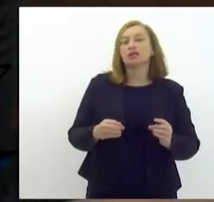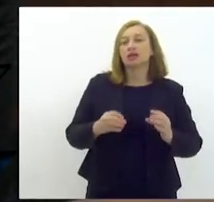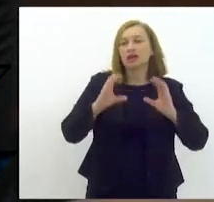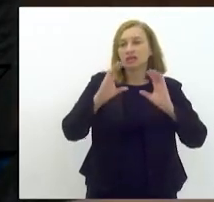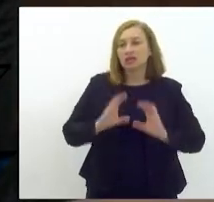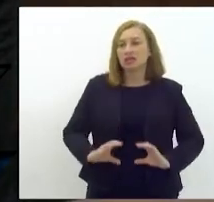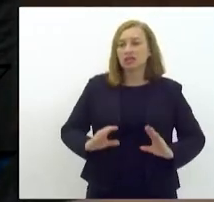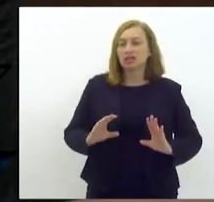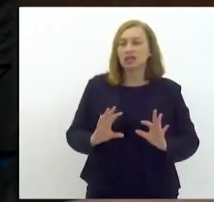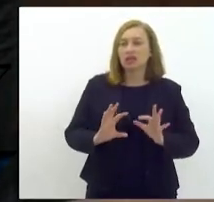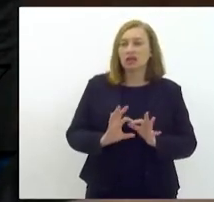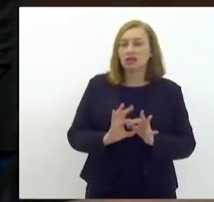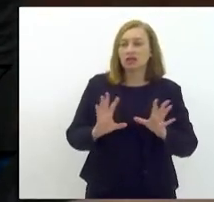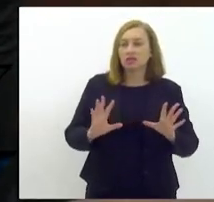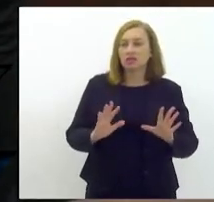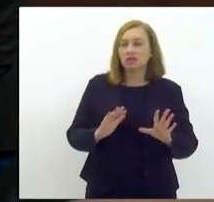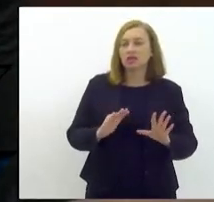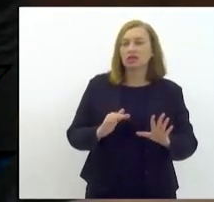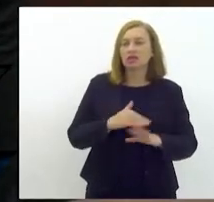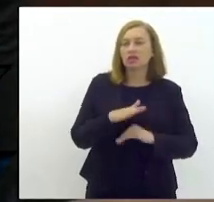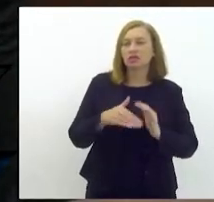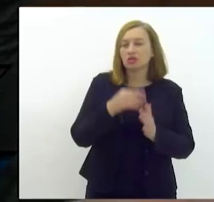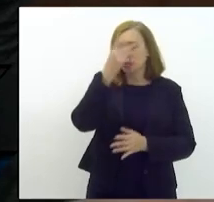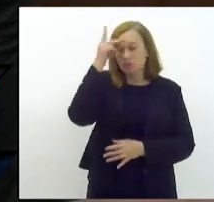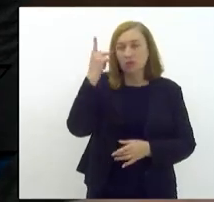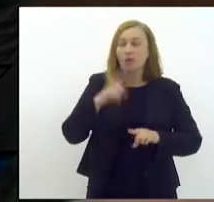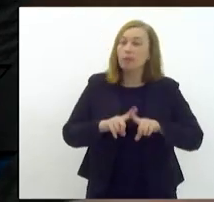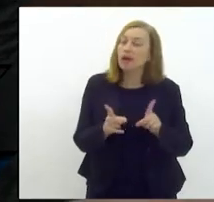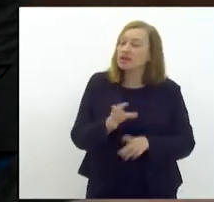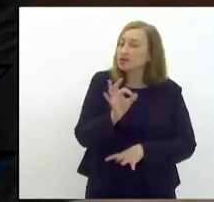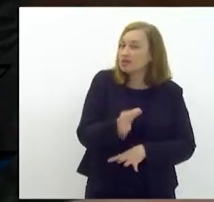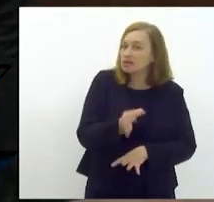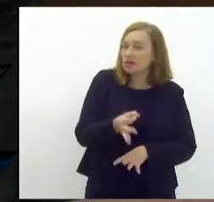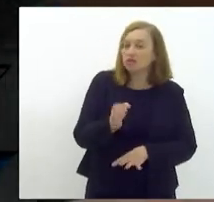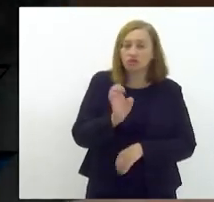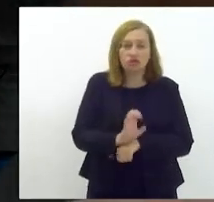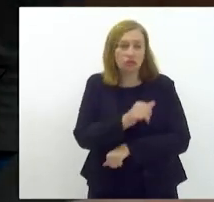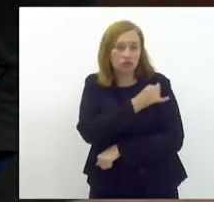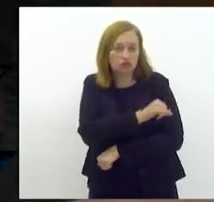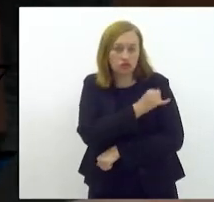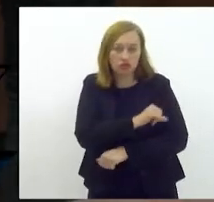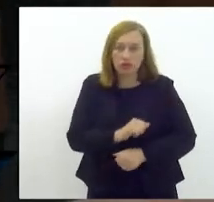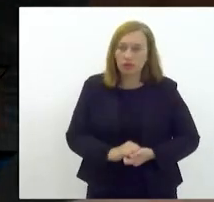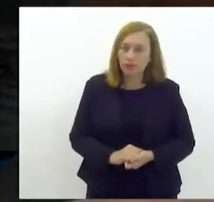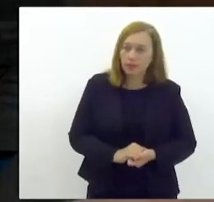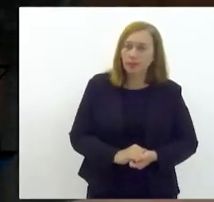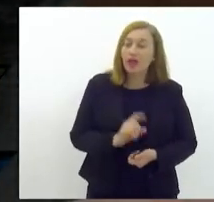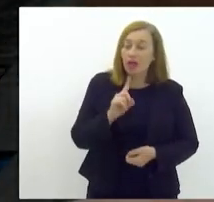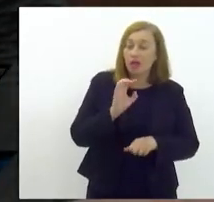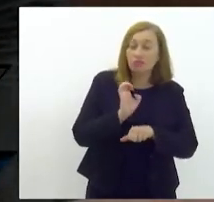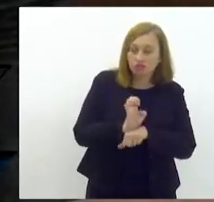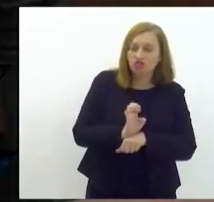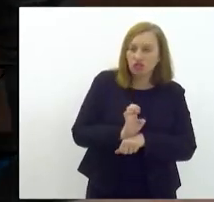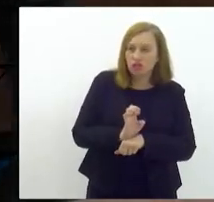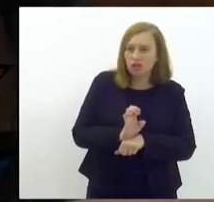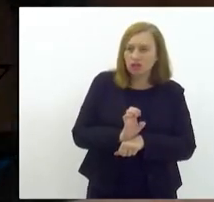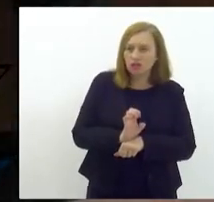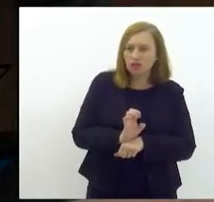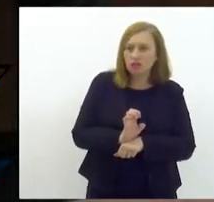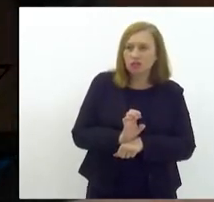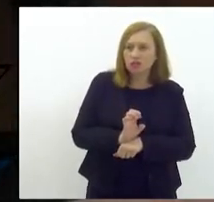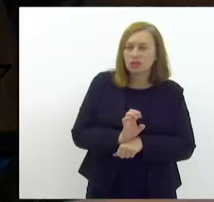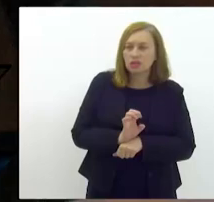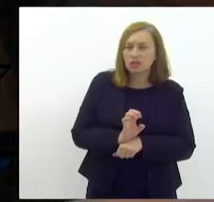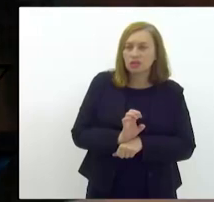mas é evidente que no estado do Rio de Janeiro que é um estado um dos